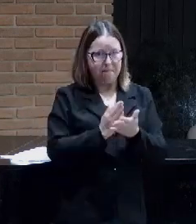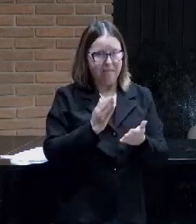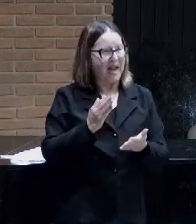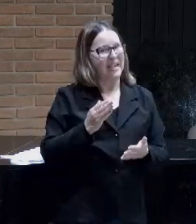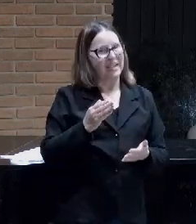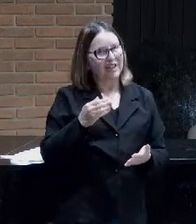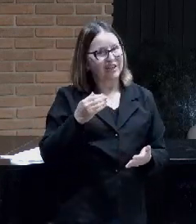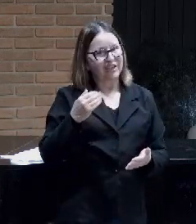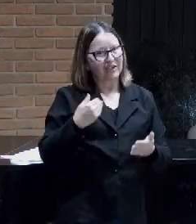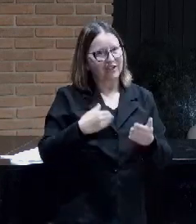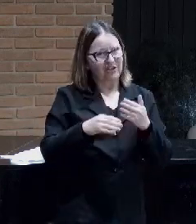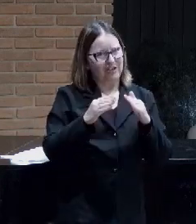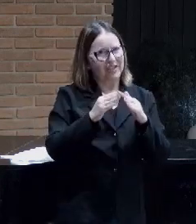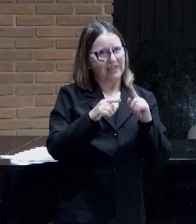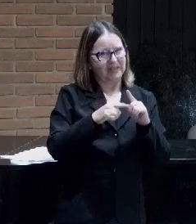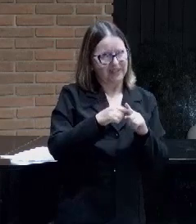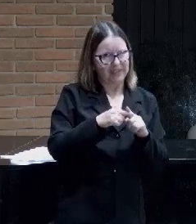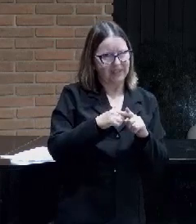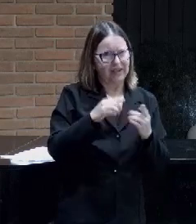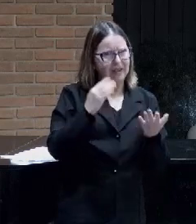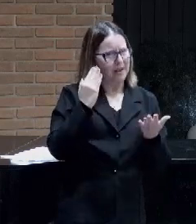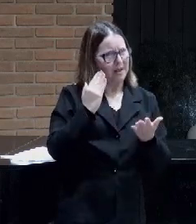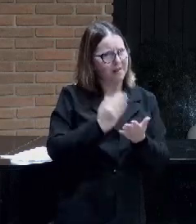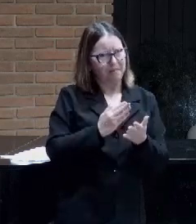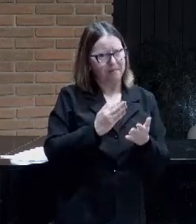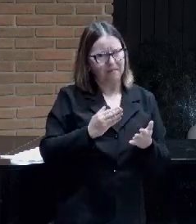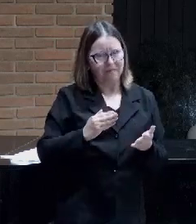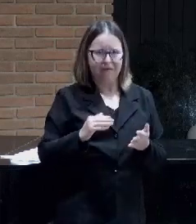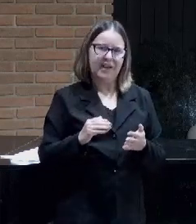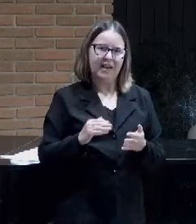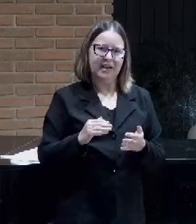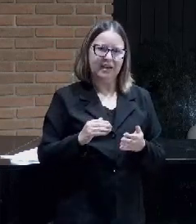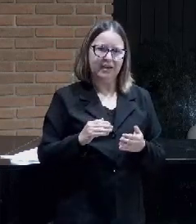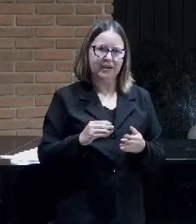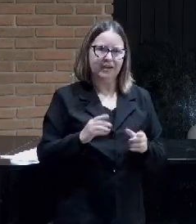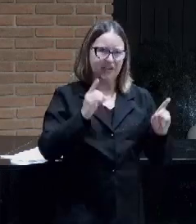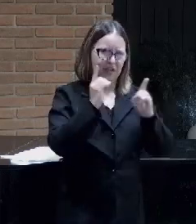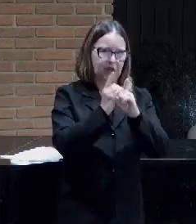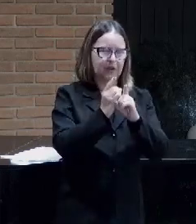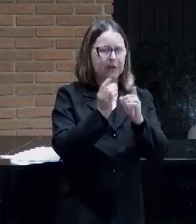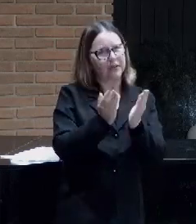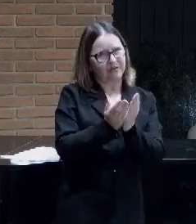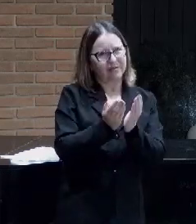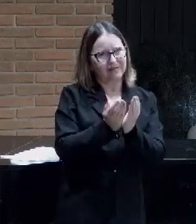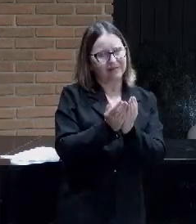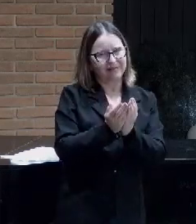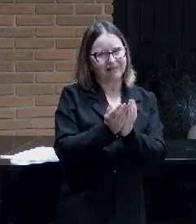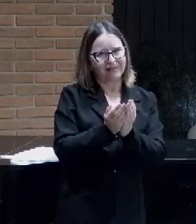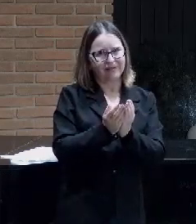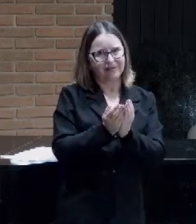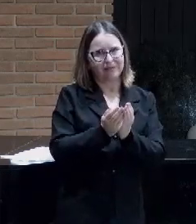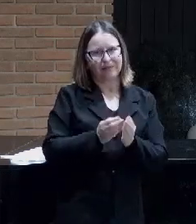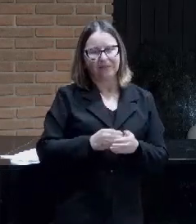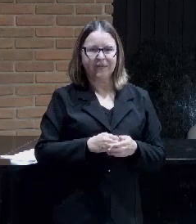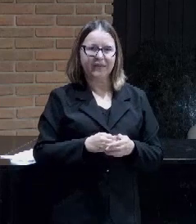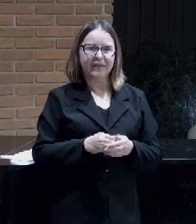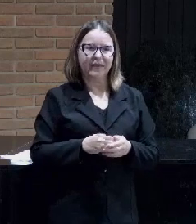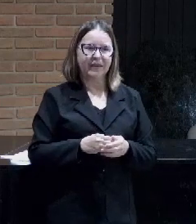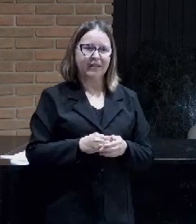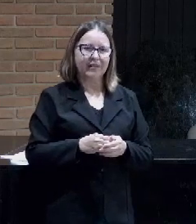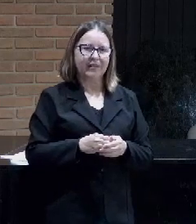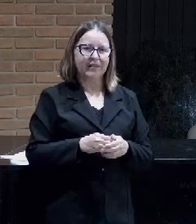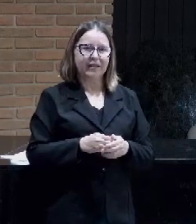gente para de orar, a gente para de andar com amigos cristãos que iam nos repreender em amor para que voltássemos para o caminho do